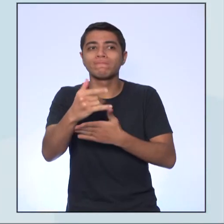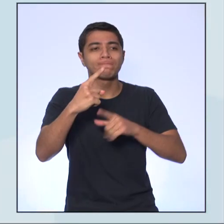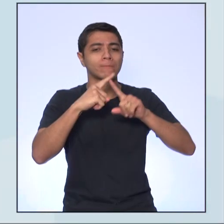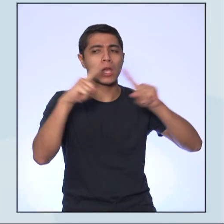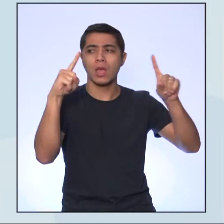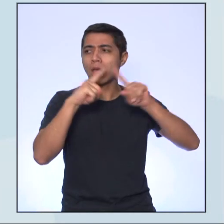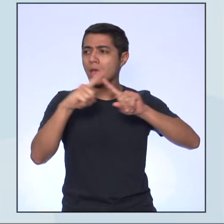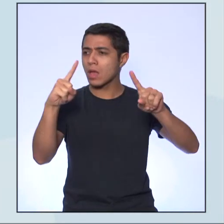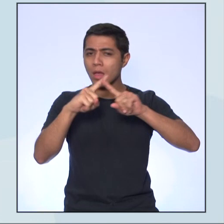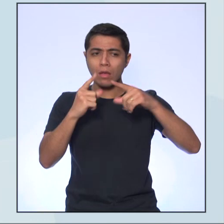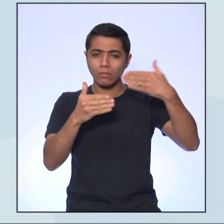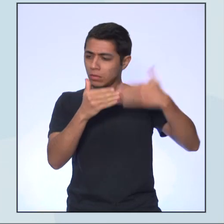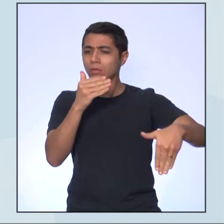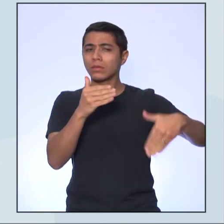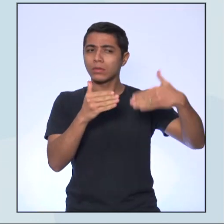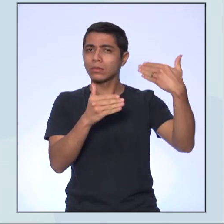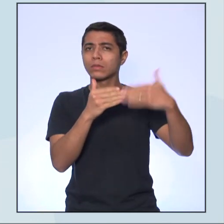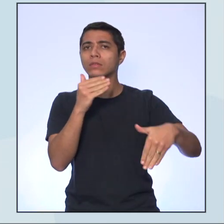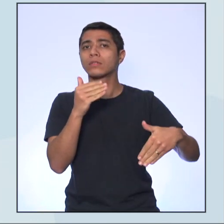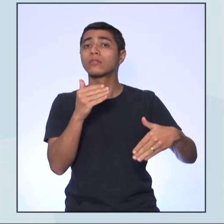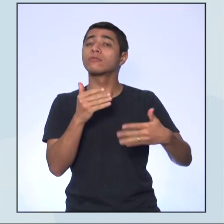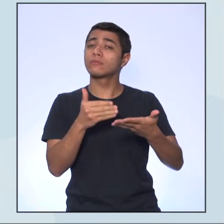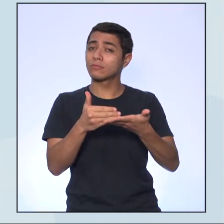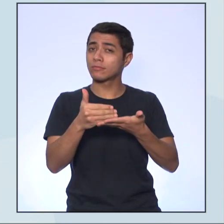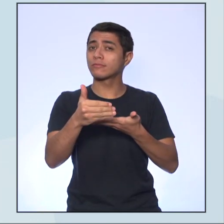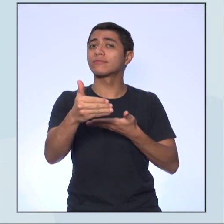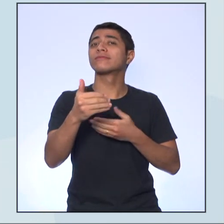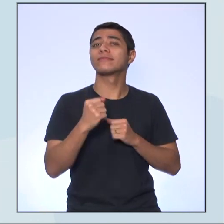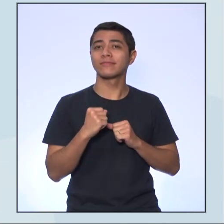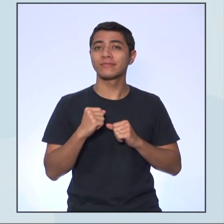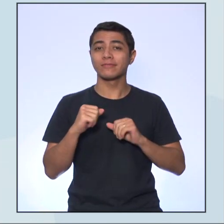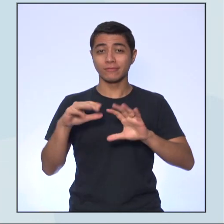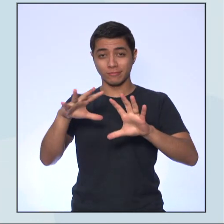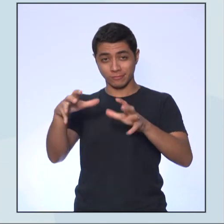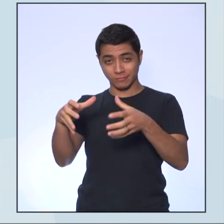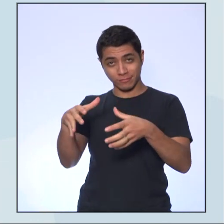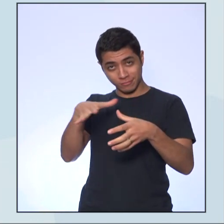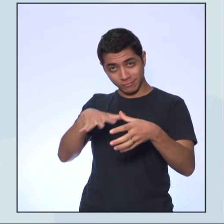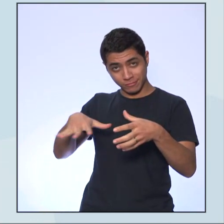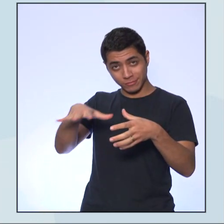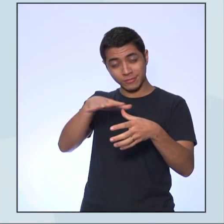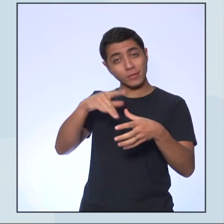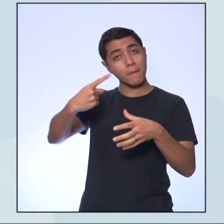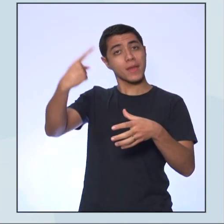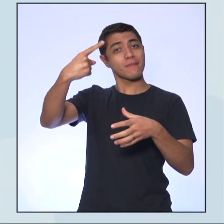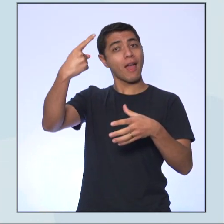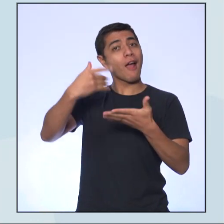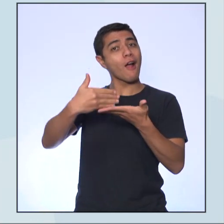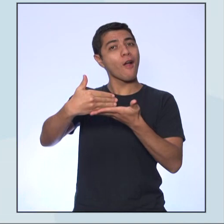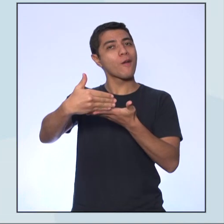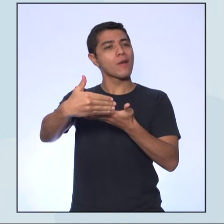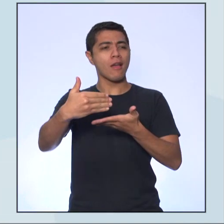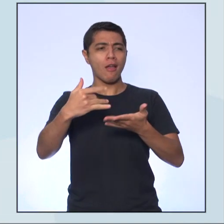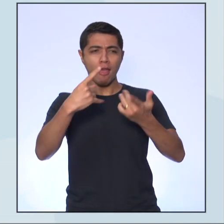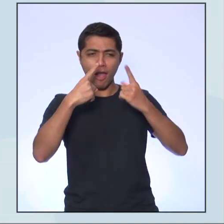né? Os primeiros reformadores, que também eram vistos pela Igreja Católica como heréticos, ou seja, eles cometiam o